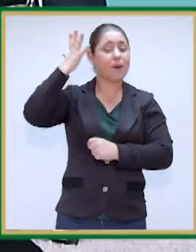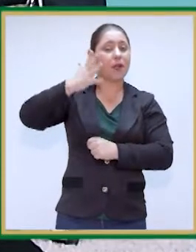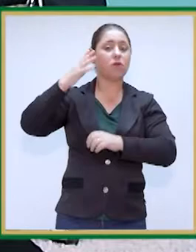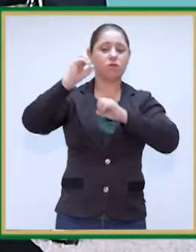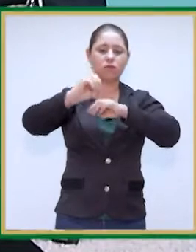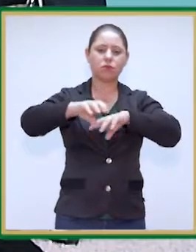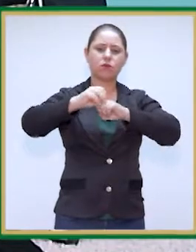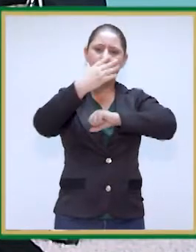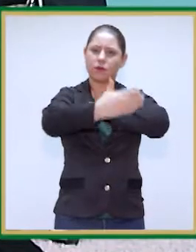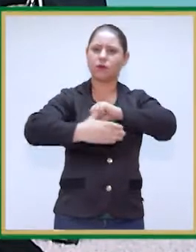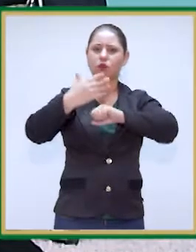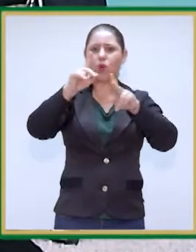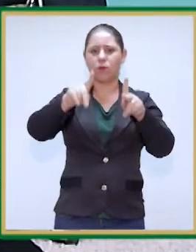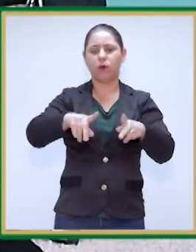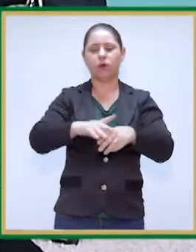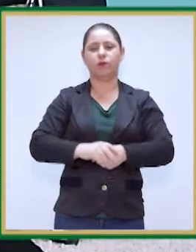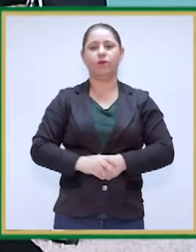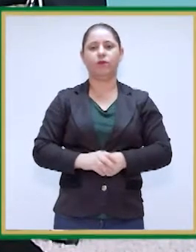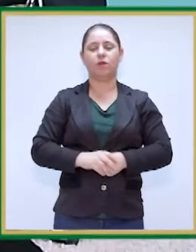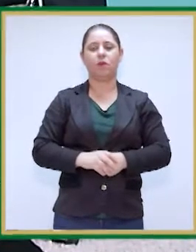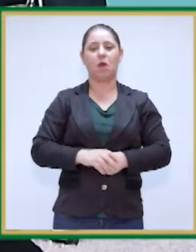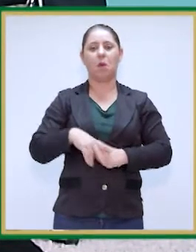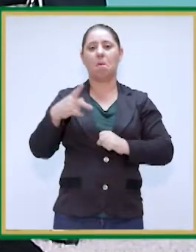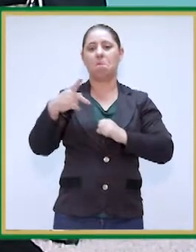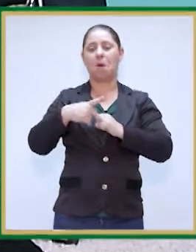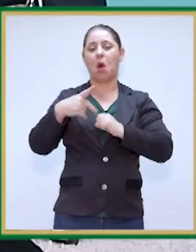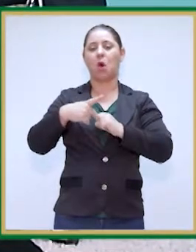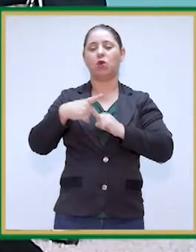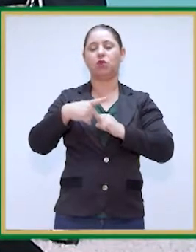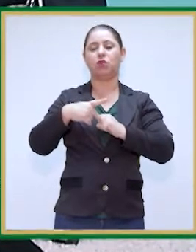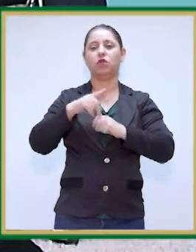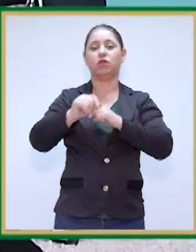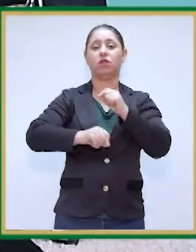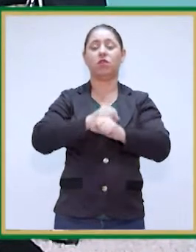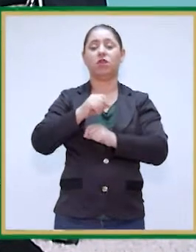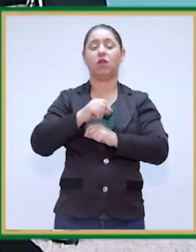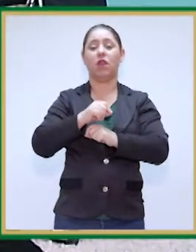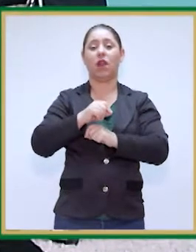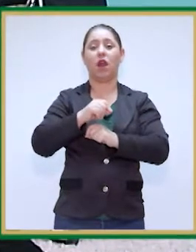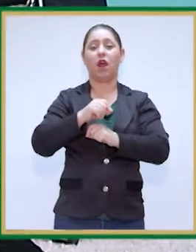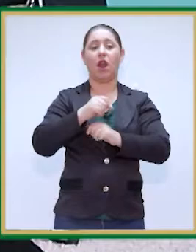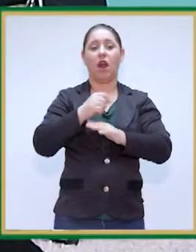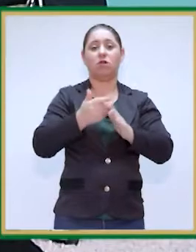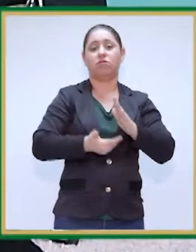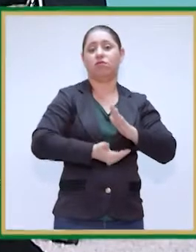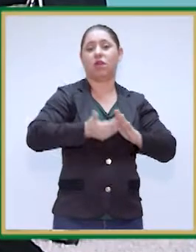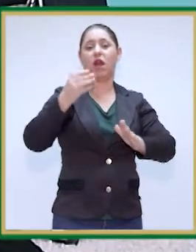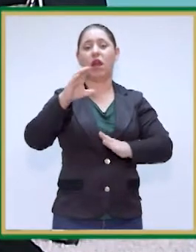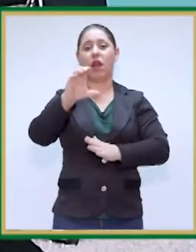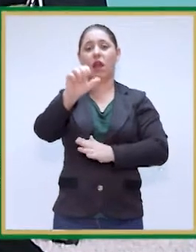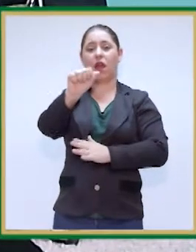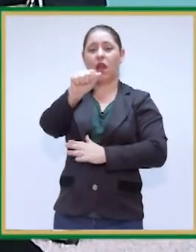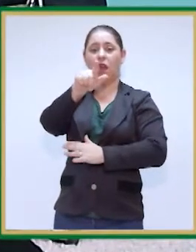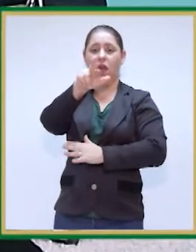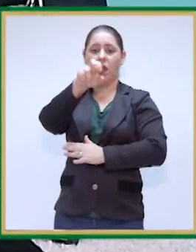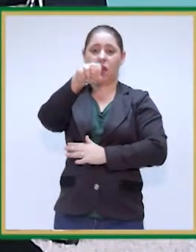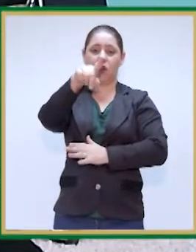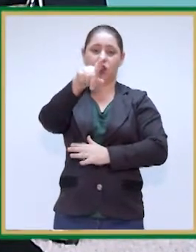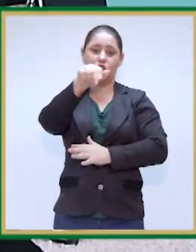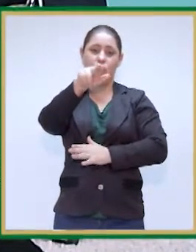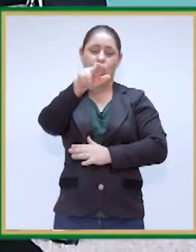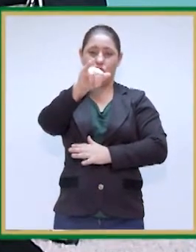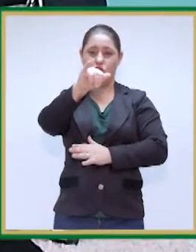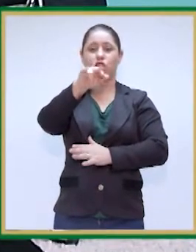fazer palestra para defensores públicos, e pós-doutor em educação, e ela é egressa do Carandiru, que é aquele presídio de São